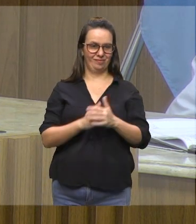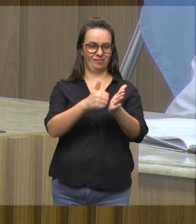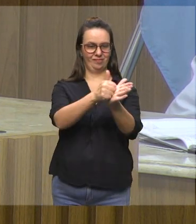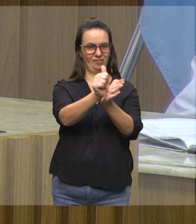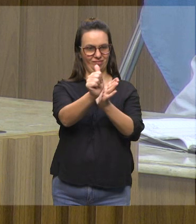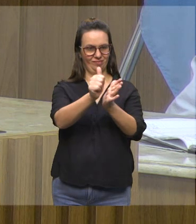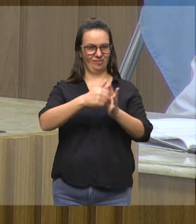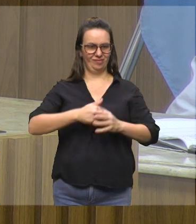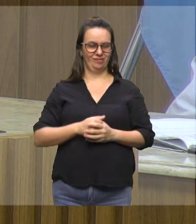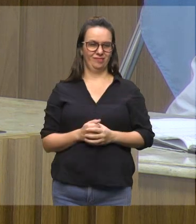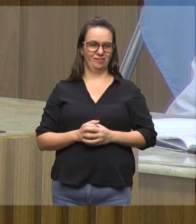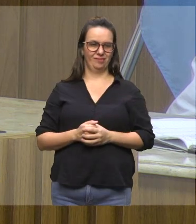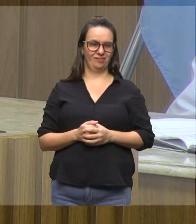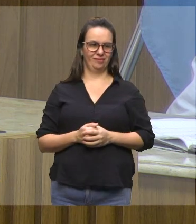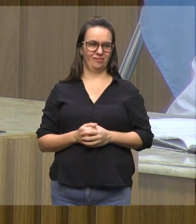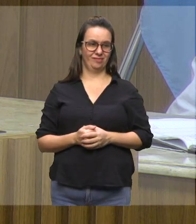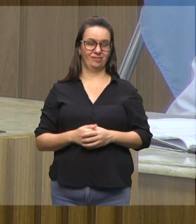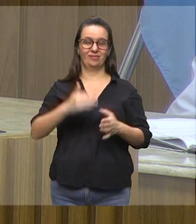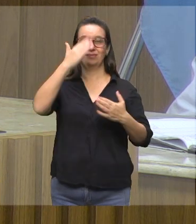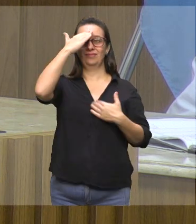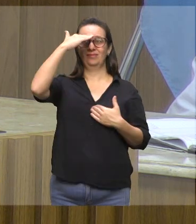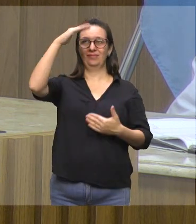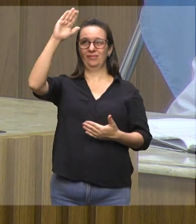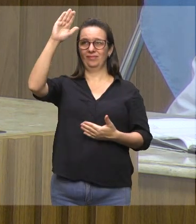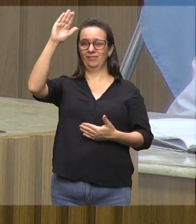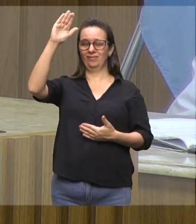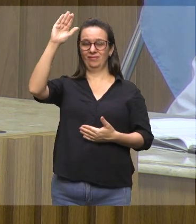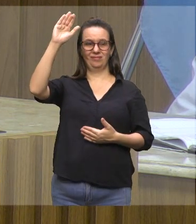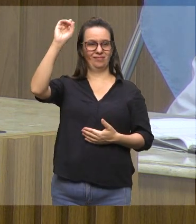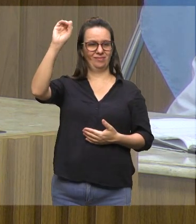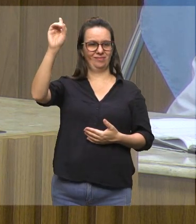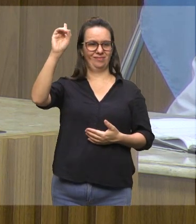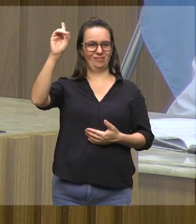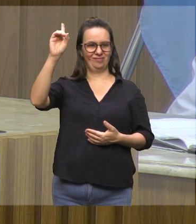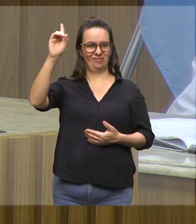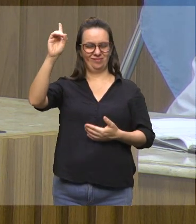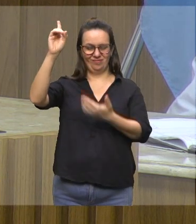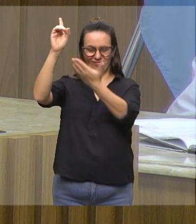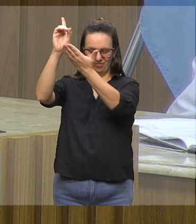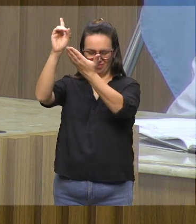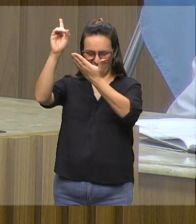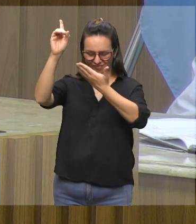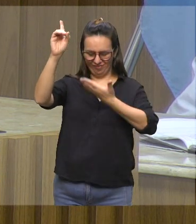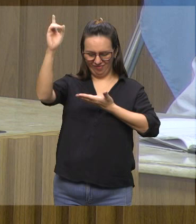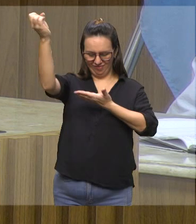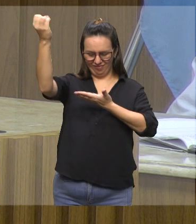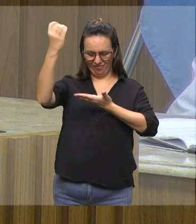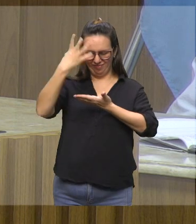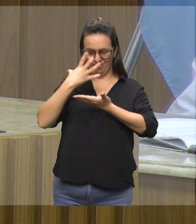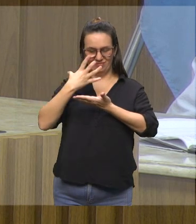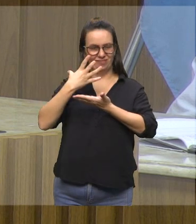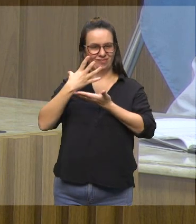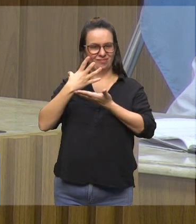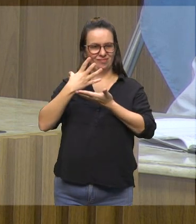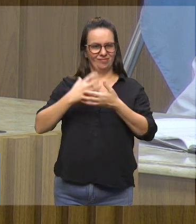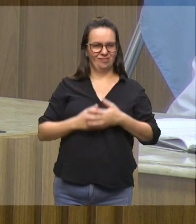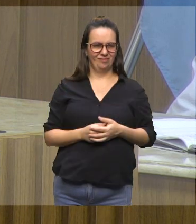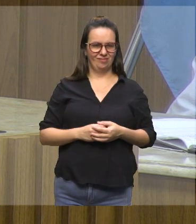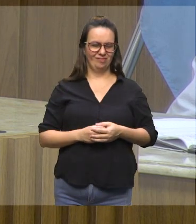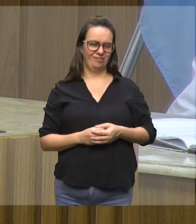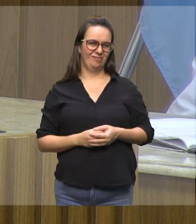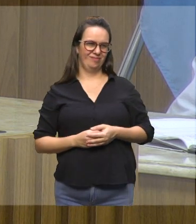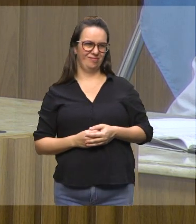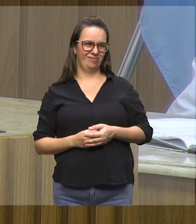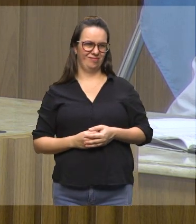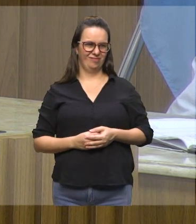No mais, eu agradeço a Deus por todas essas bênçãos que eu estou